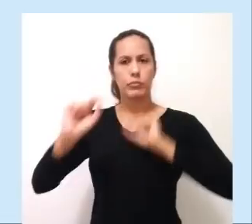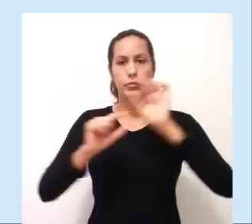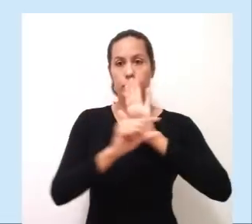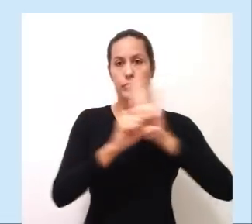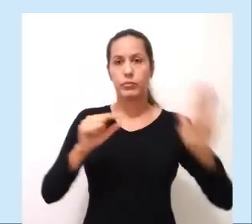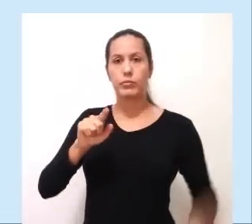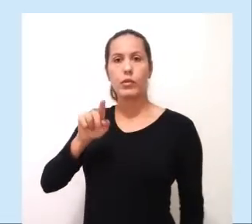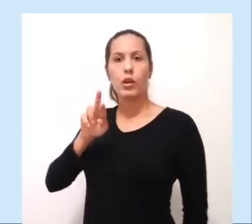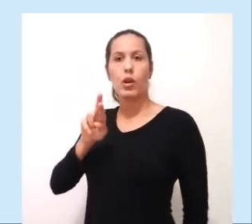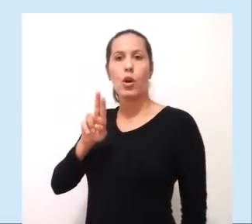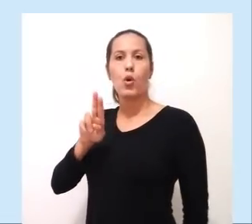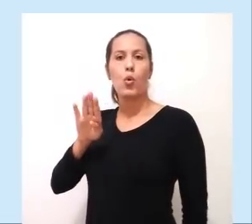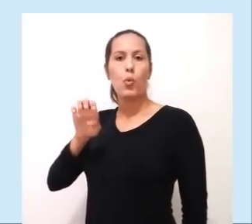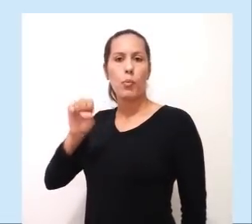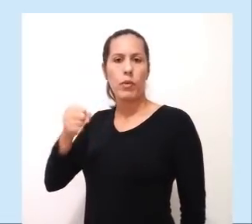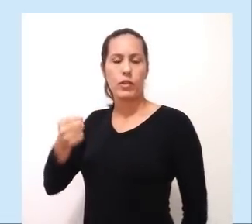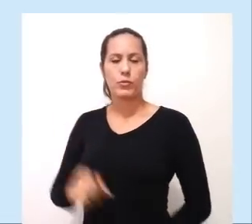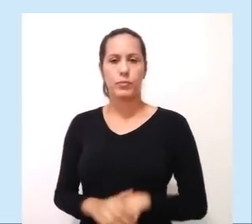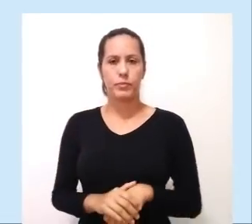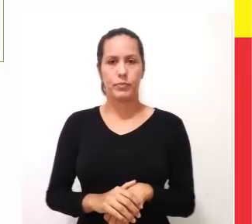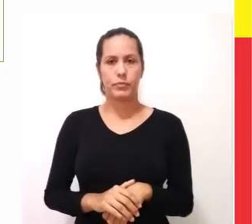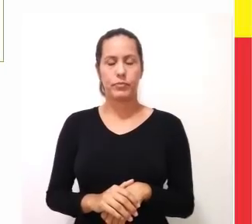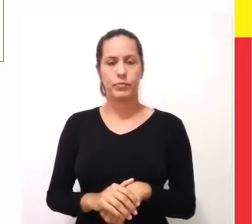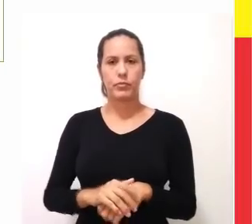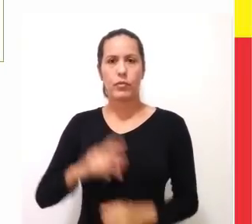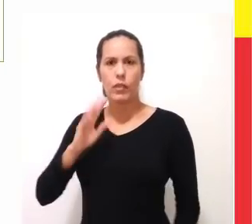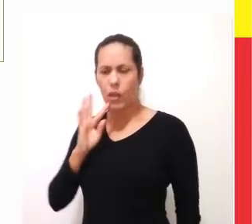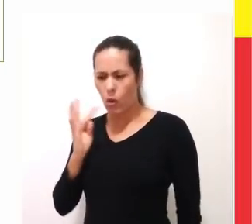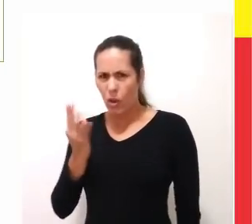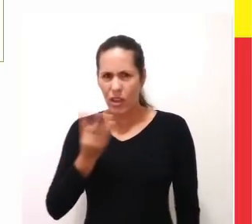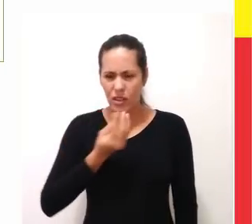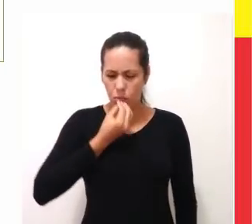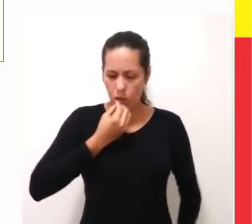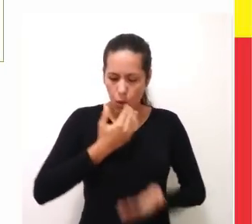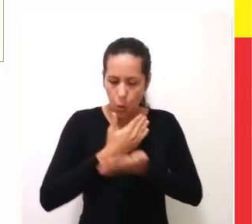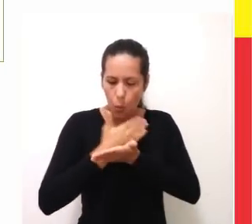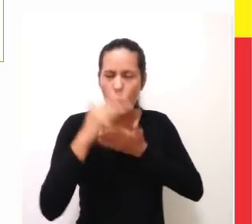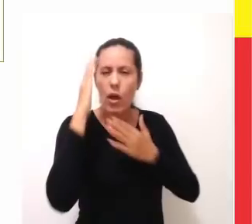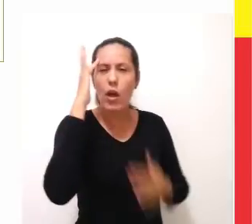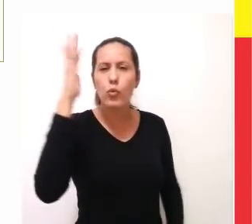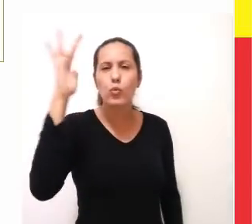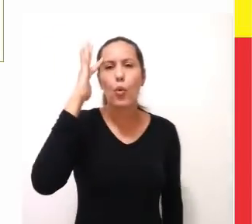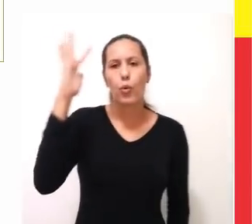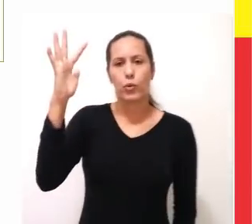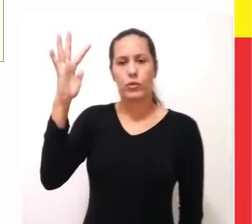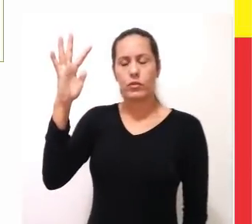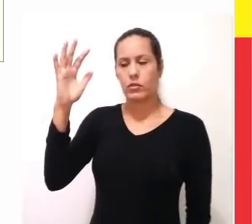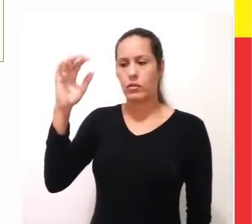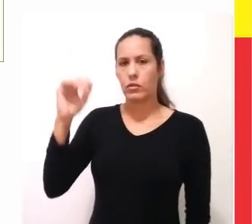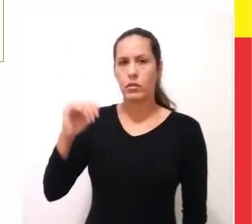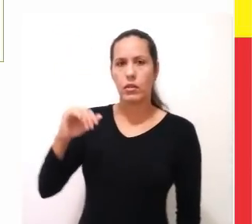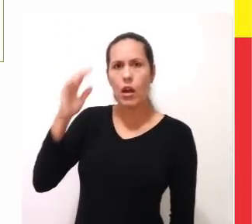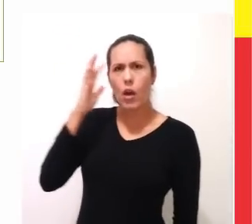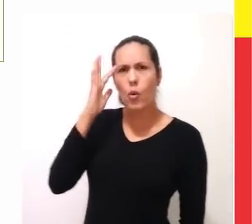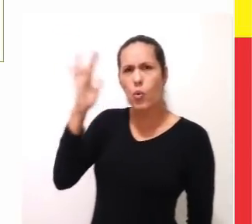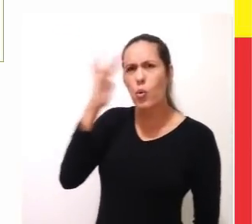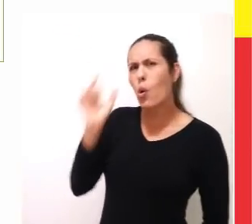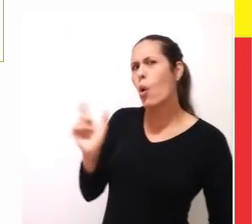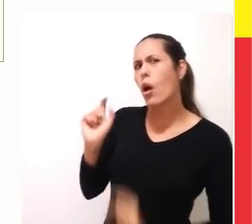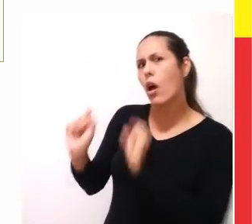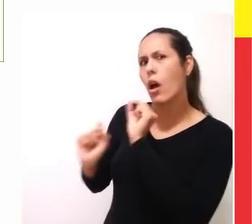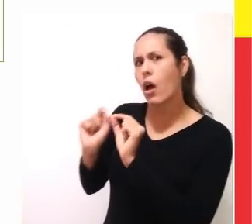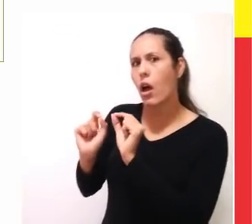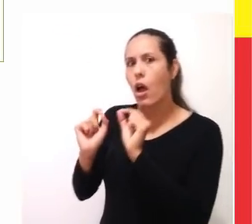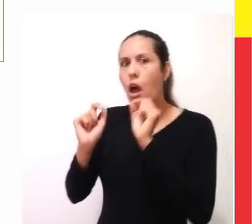pequeno pensamento de Rubem Alves. Todo conhecimento começa com um sonho. O